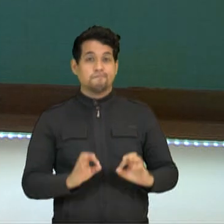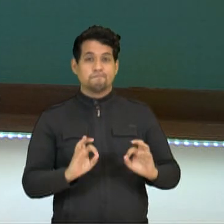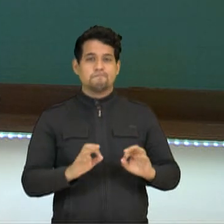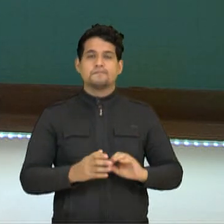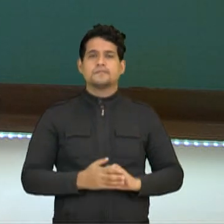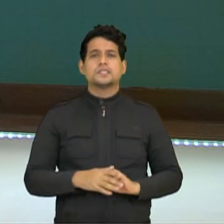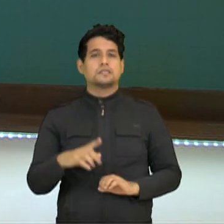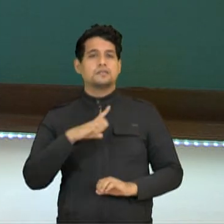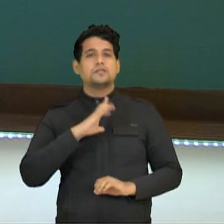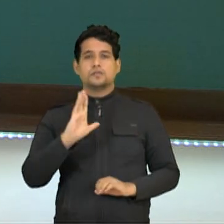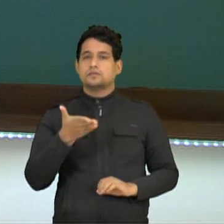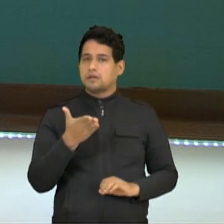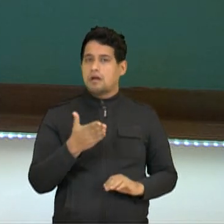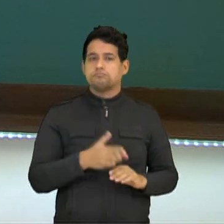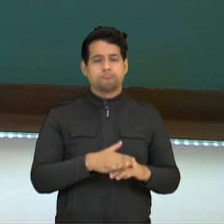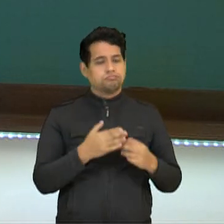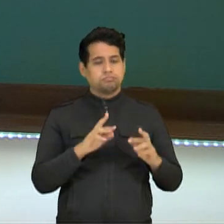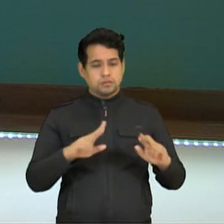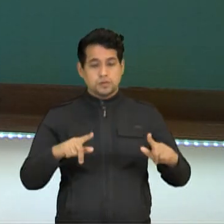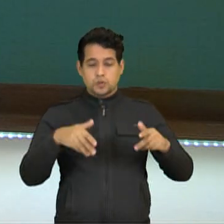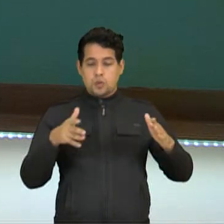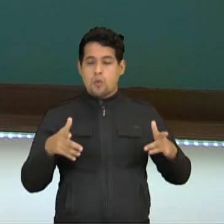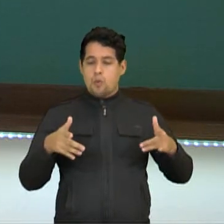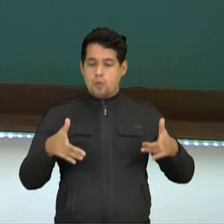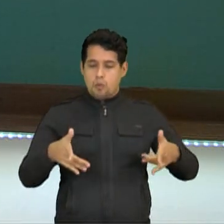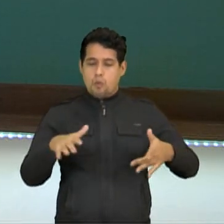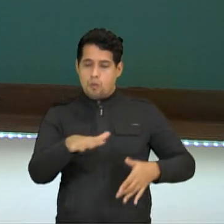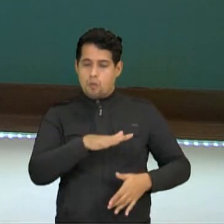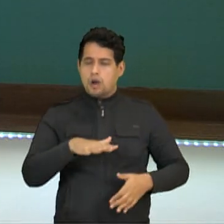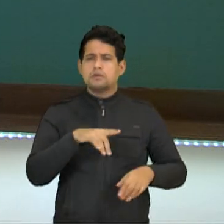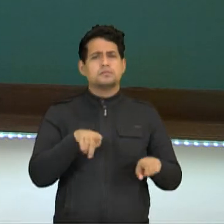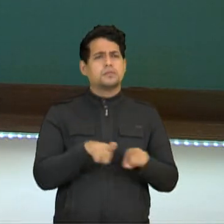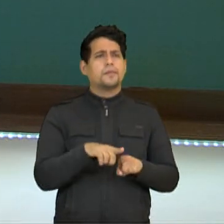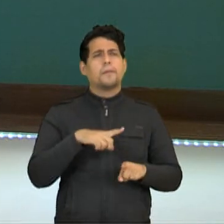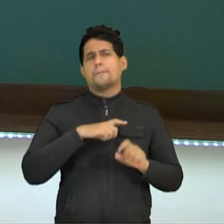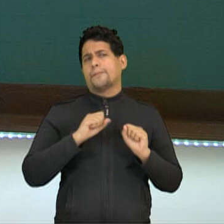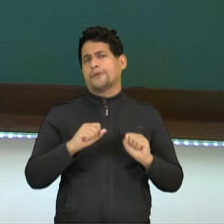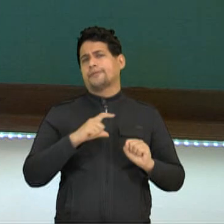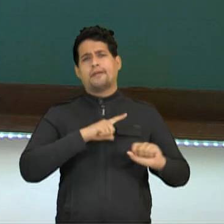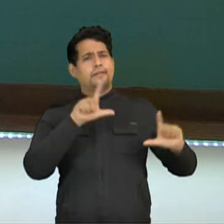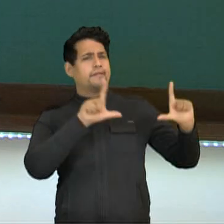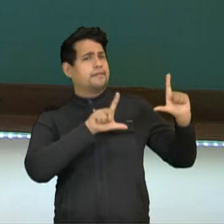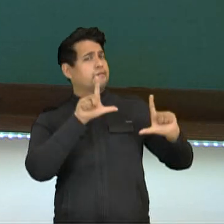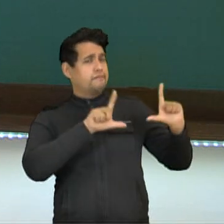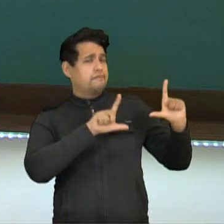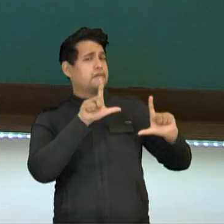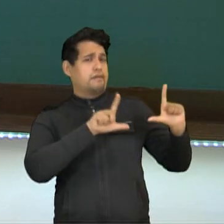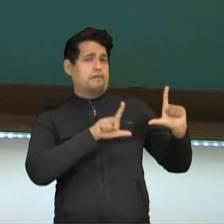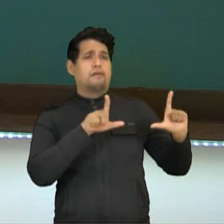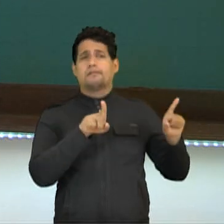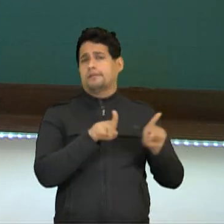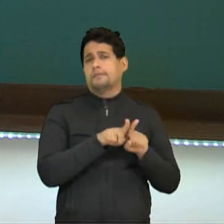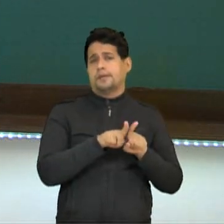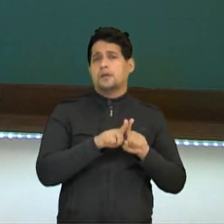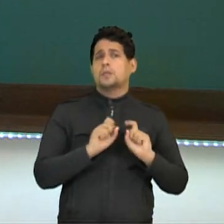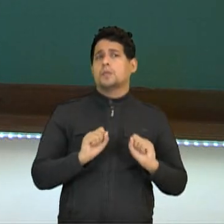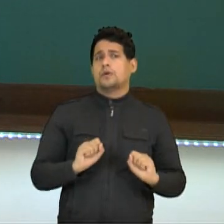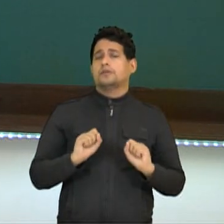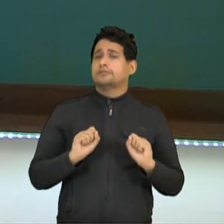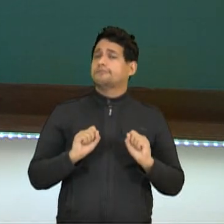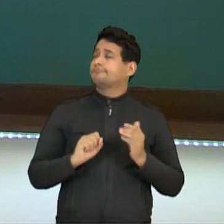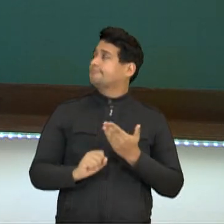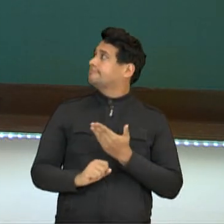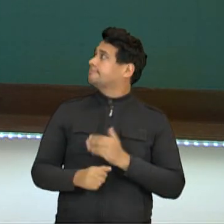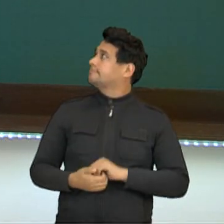certo? Temos essa mobília num quarto. Podemos ter também uma TV ou television,